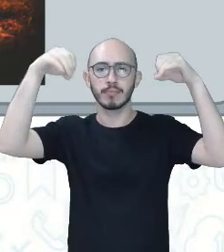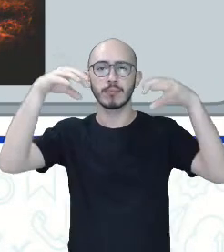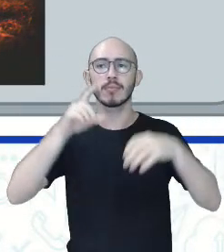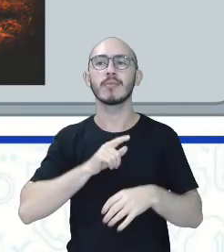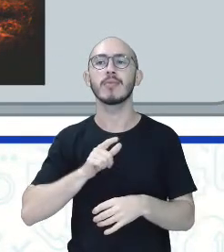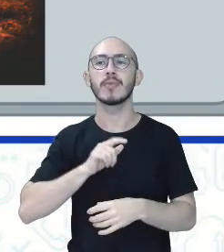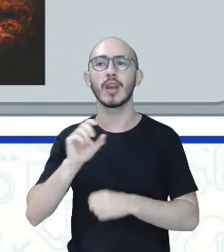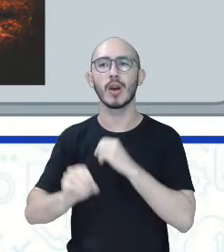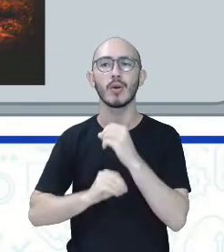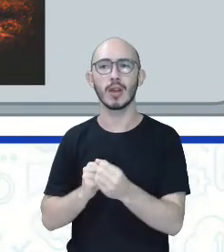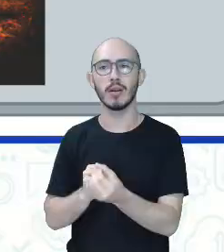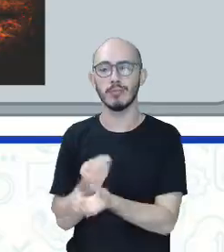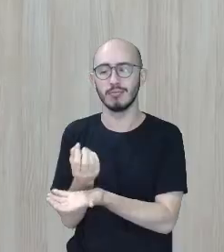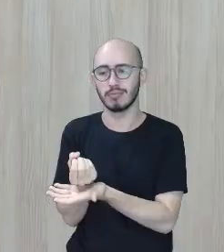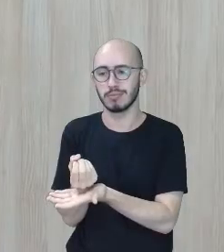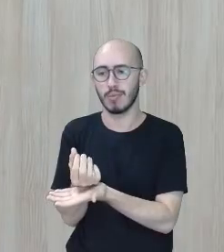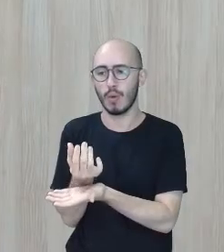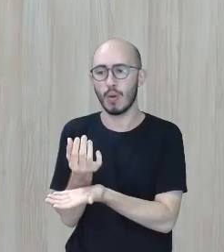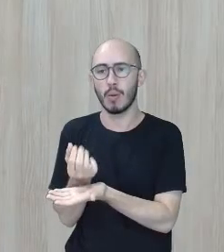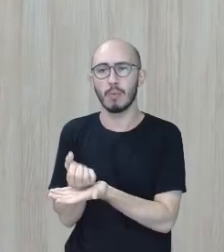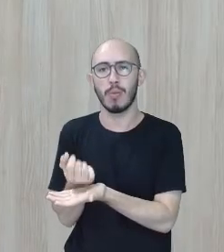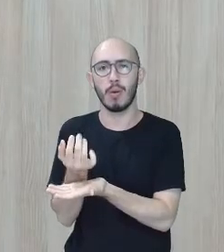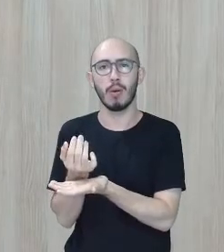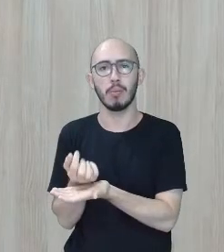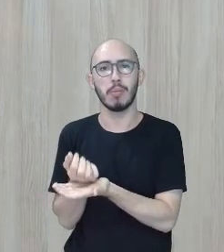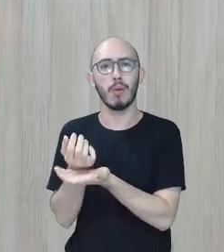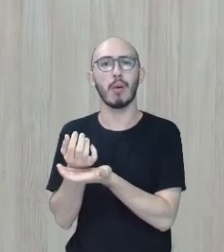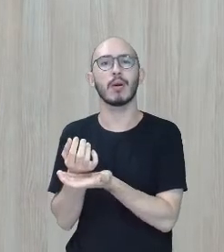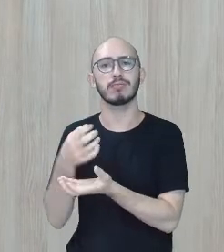Com algum combustível que já existia para que